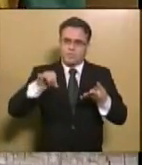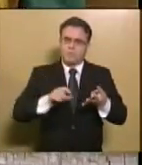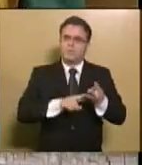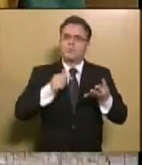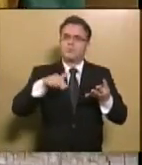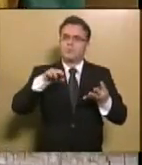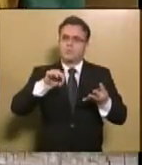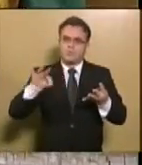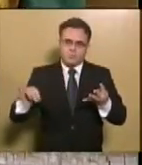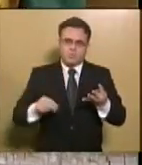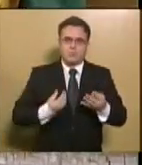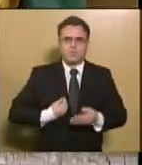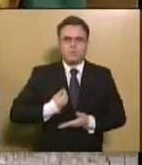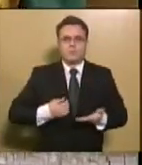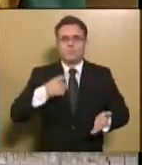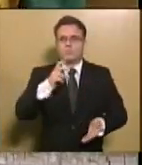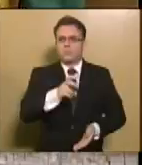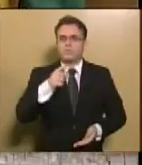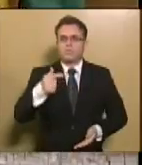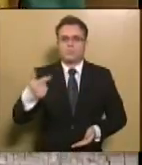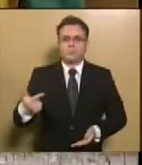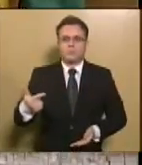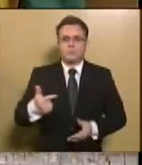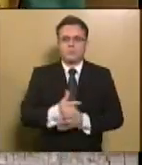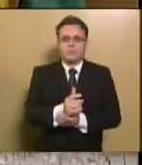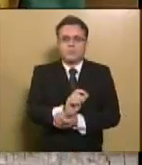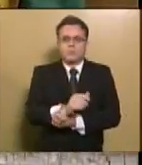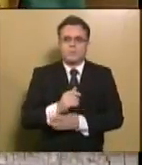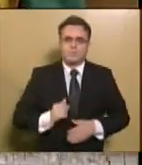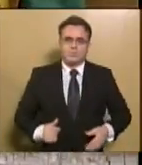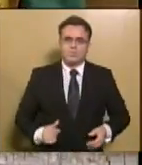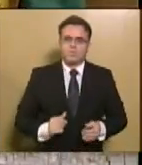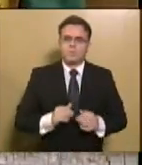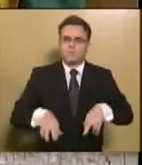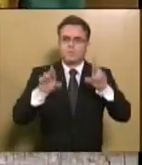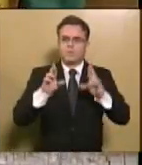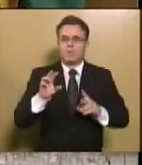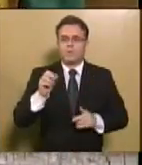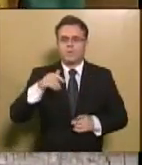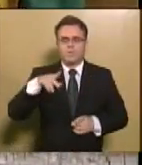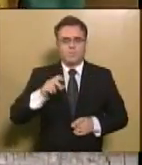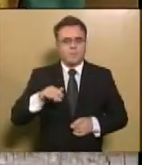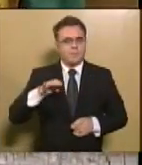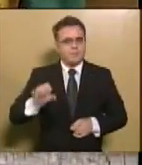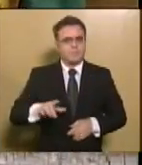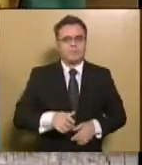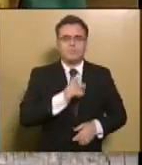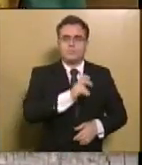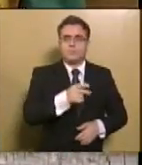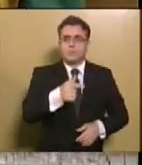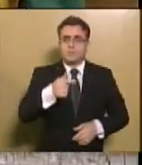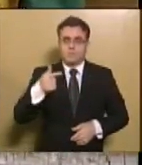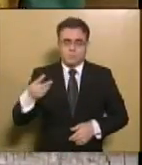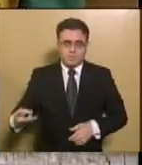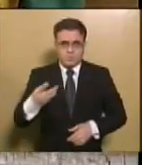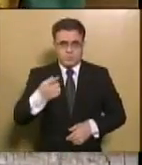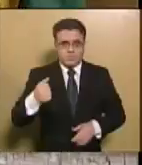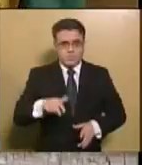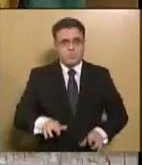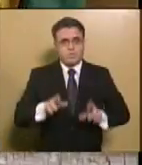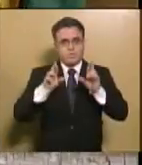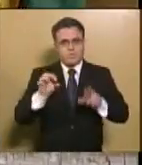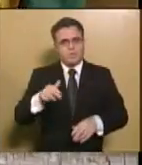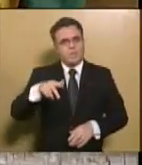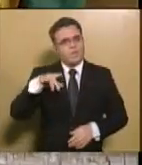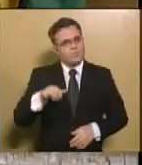deputada Gorete Reis. Requerimento de número 572, de autoria do deputado Luciano Pimentel. Requerimento de número 573, de autoria da deputada Ana Lúcia. Requerimento